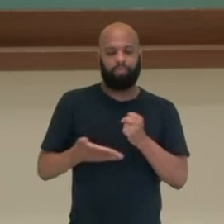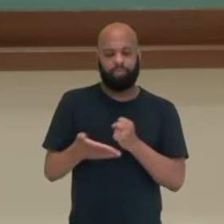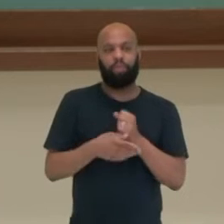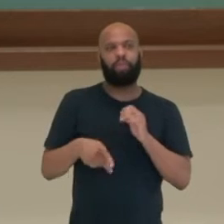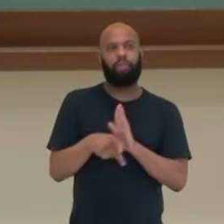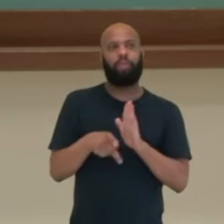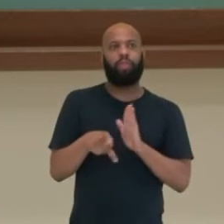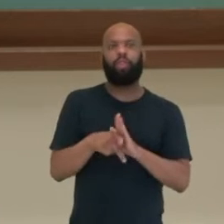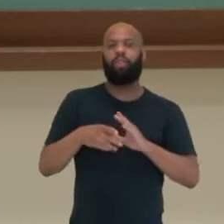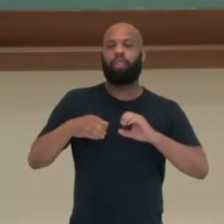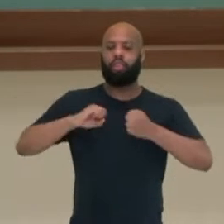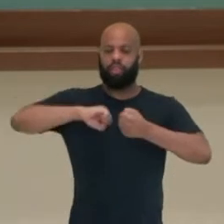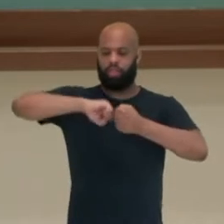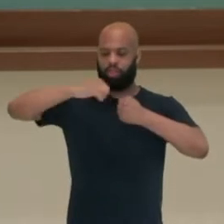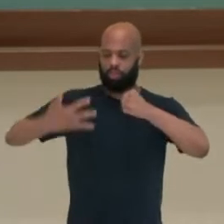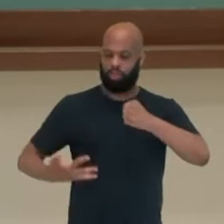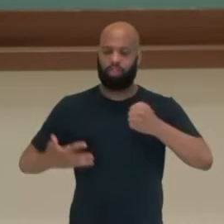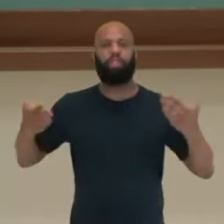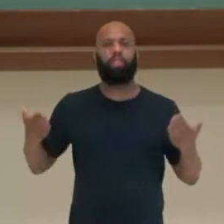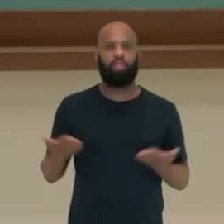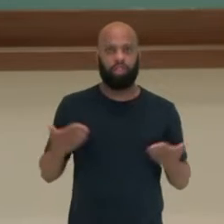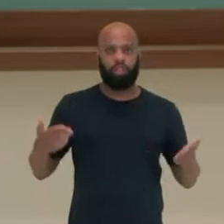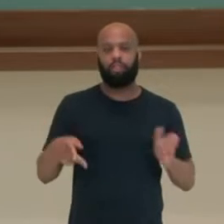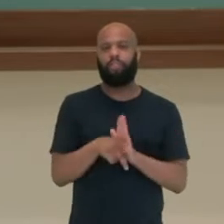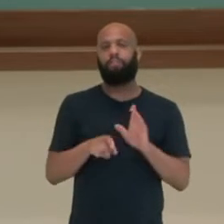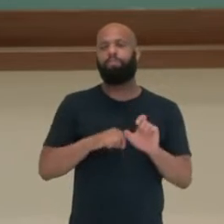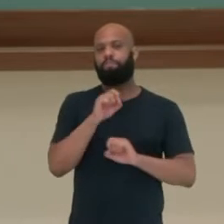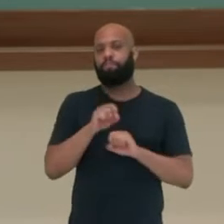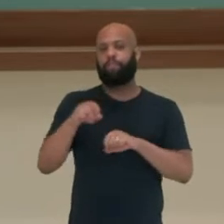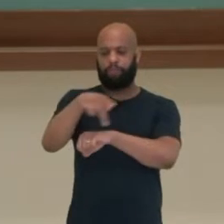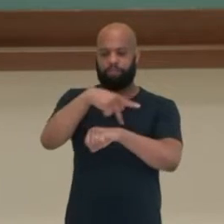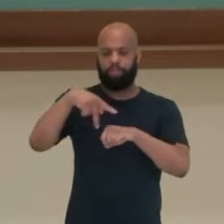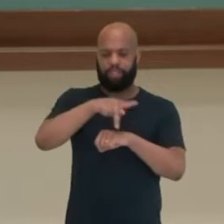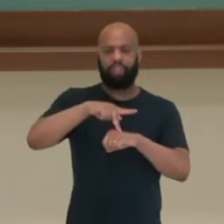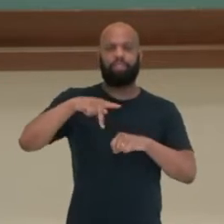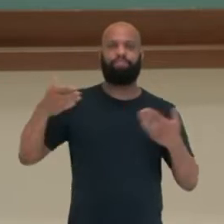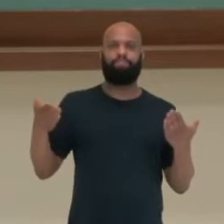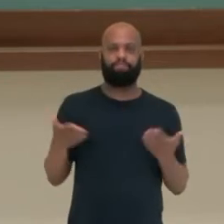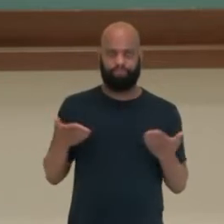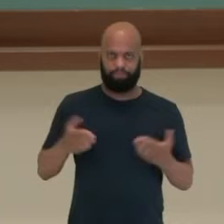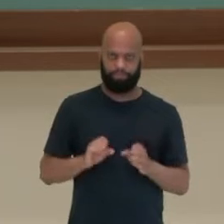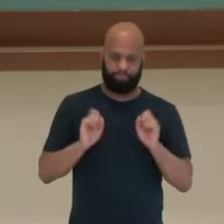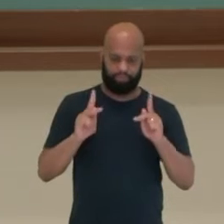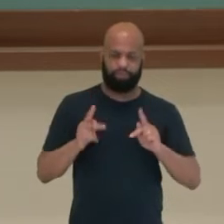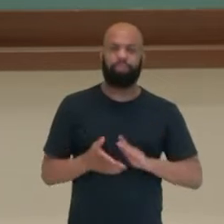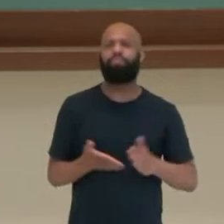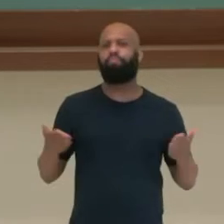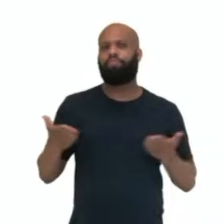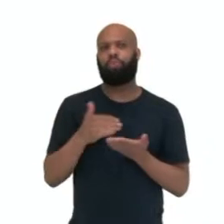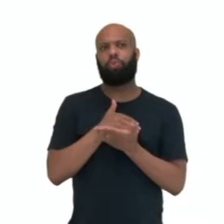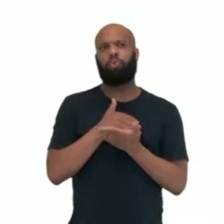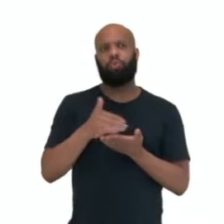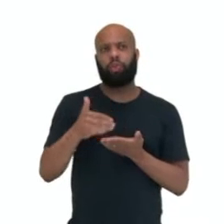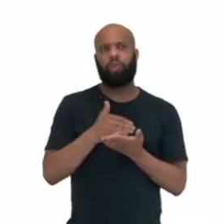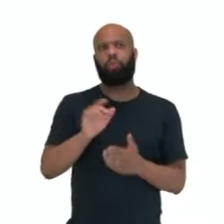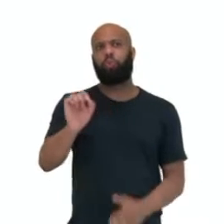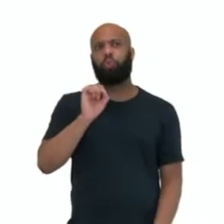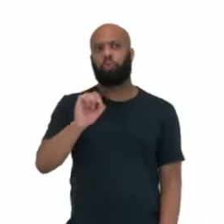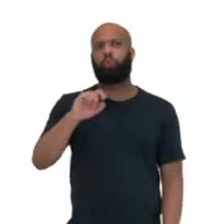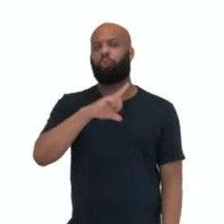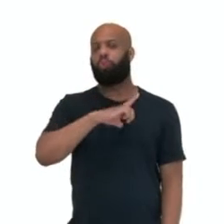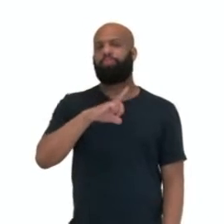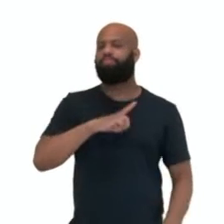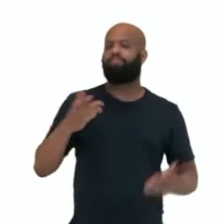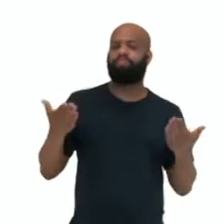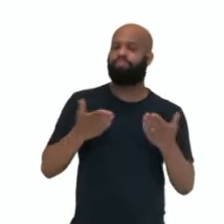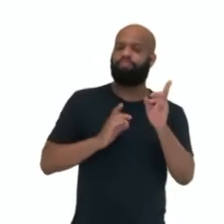das democracias modernas, dos estados modernos. Vamos lá? Começando já com os